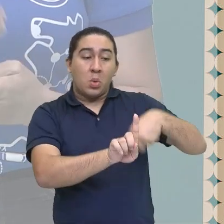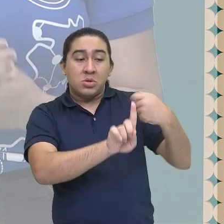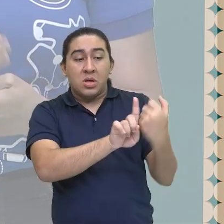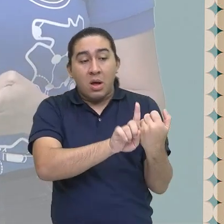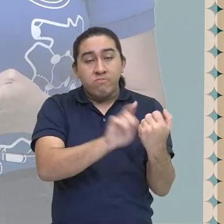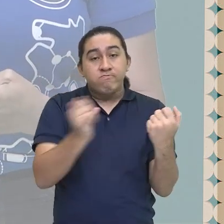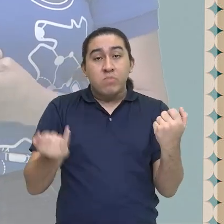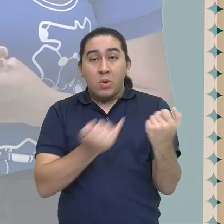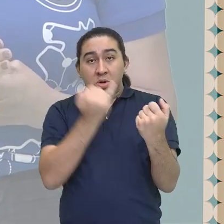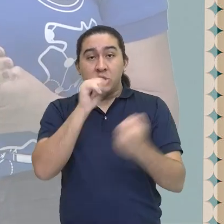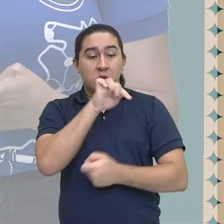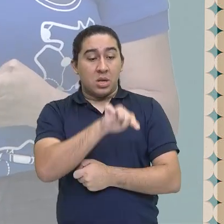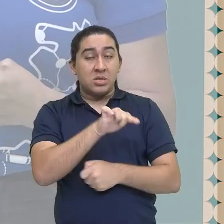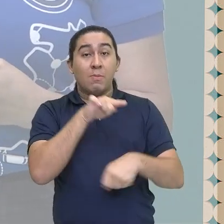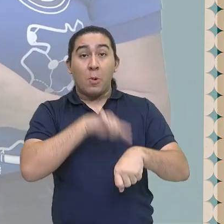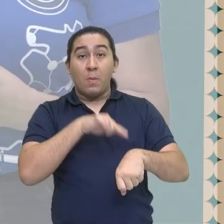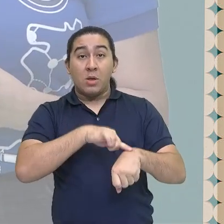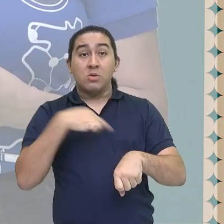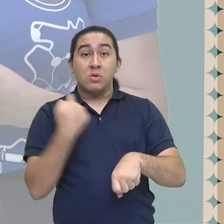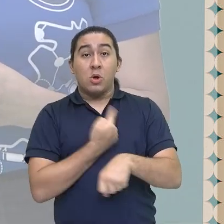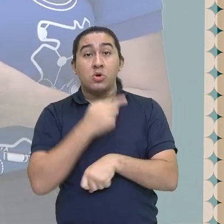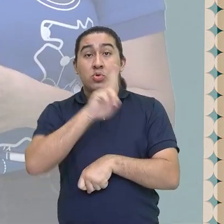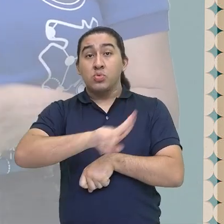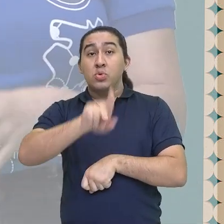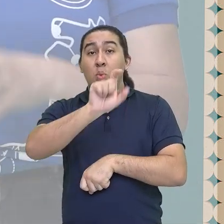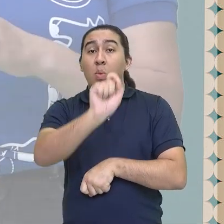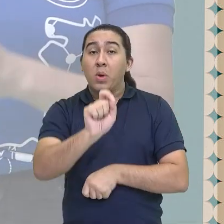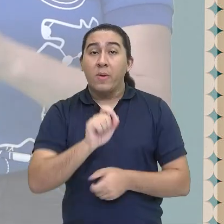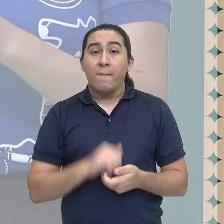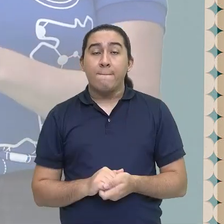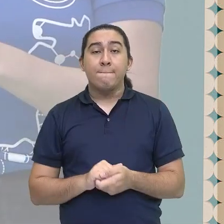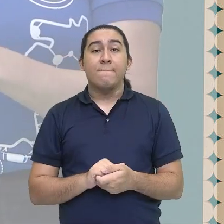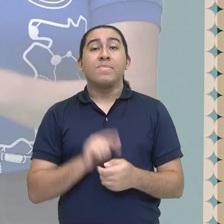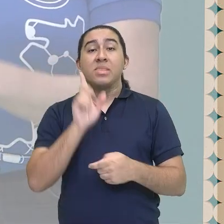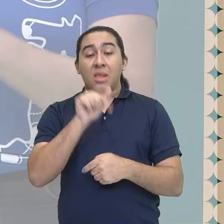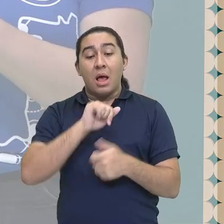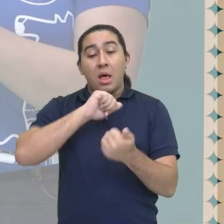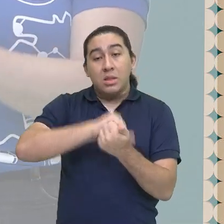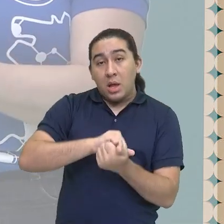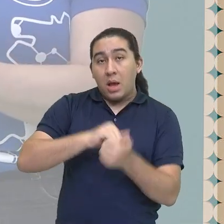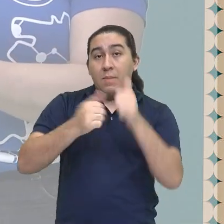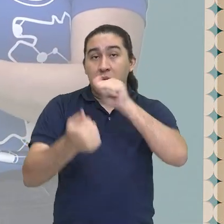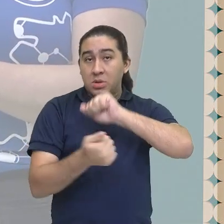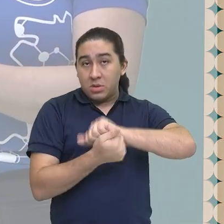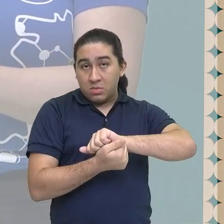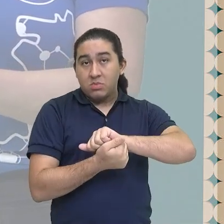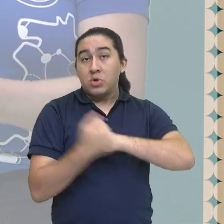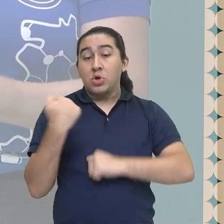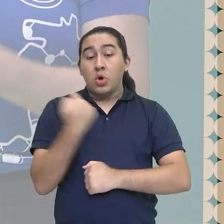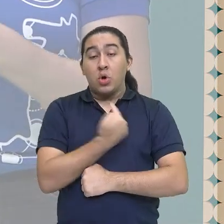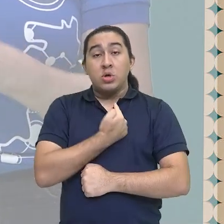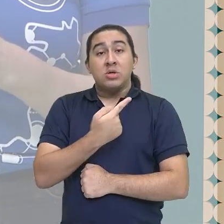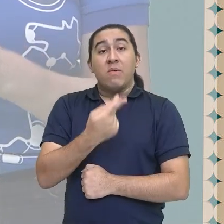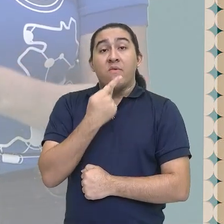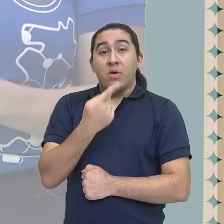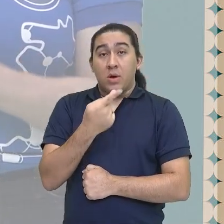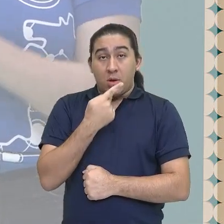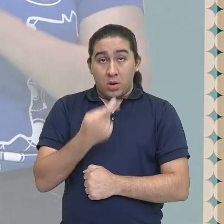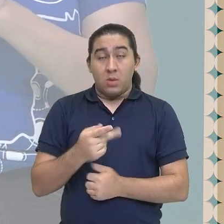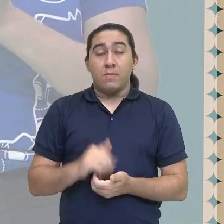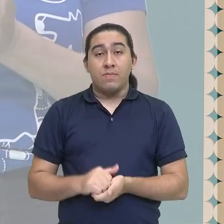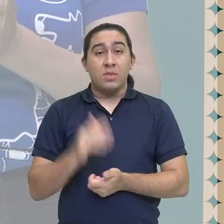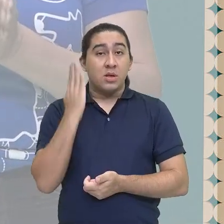É neste momento que nós devemos, né, adequar a nossa fala, seja na